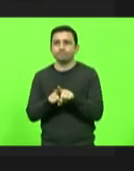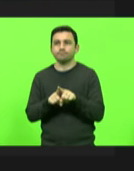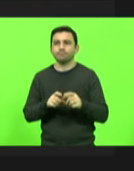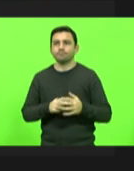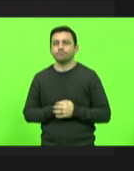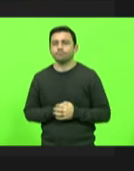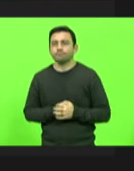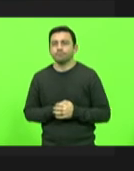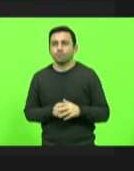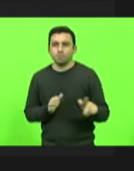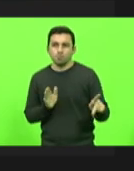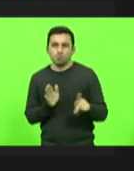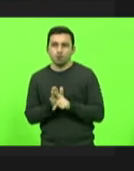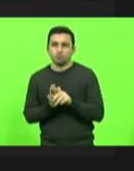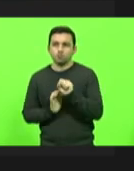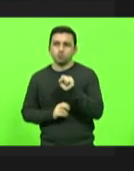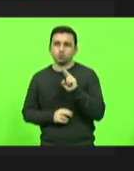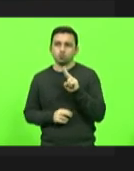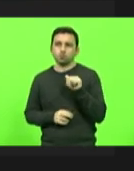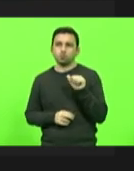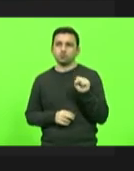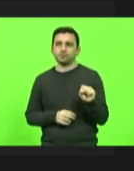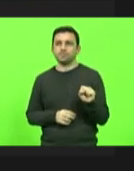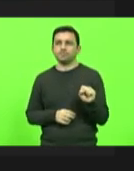do SUAS.